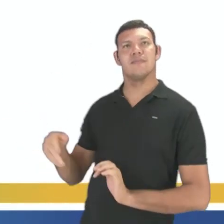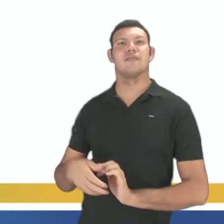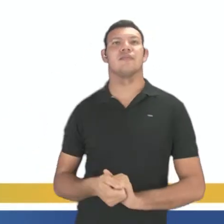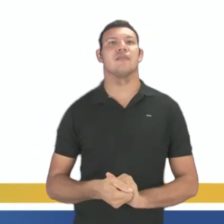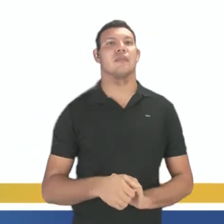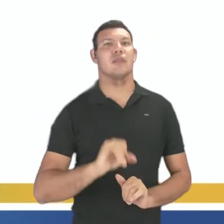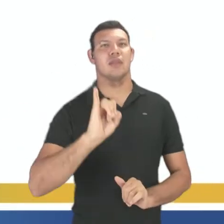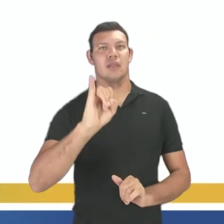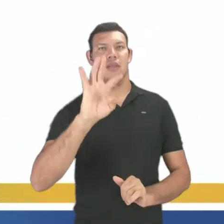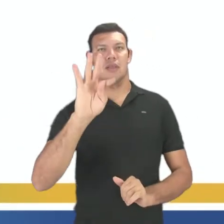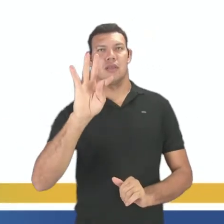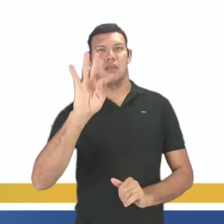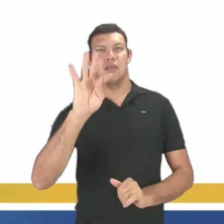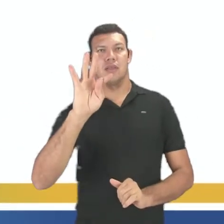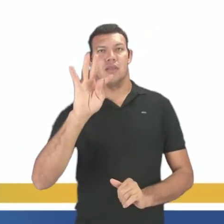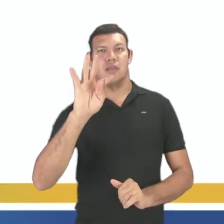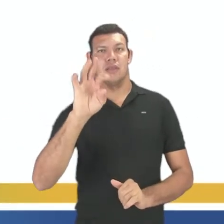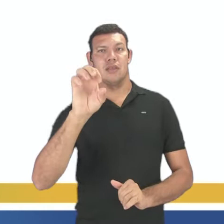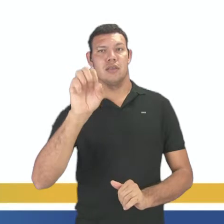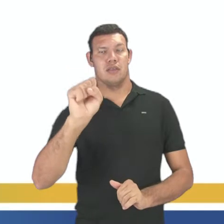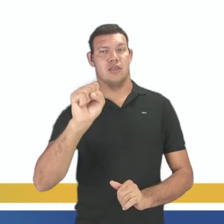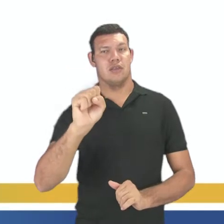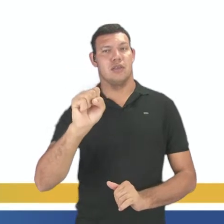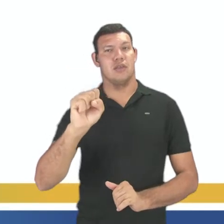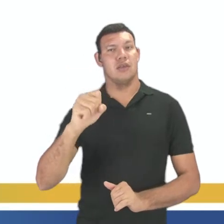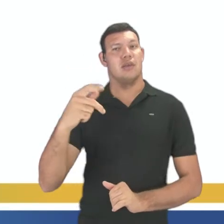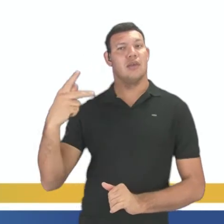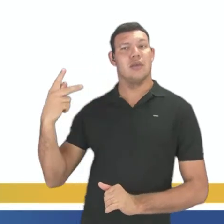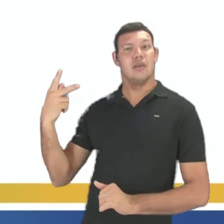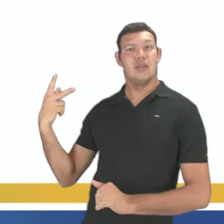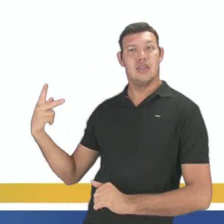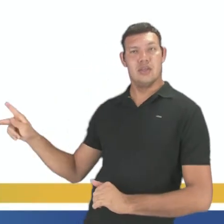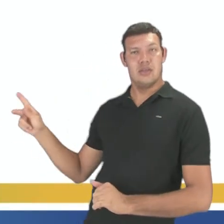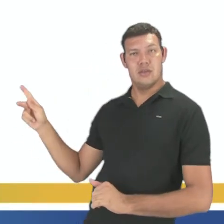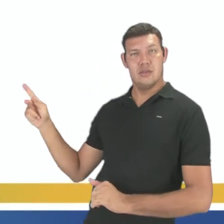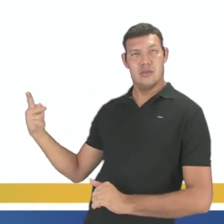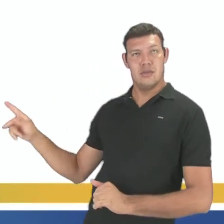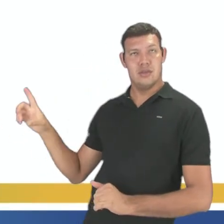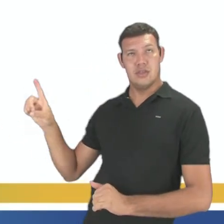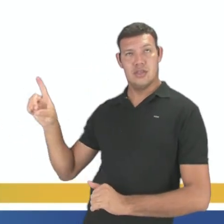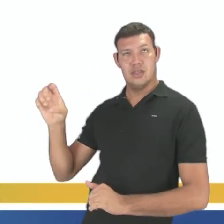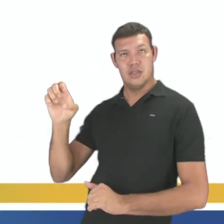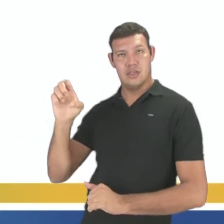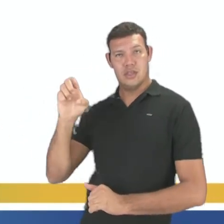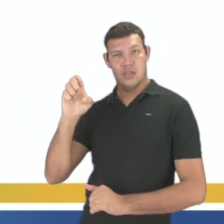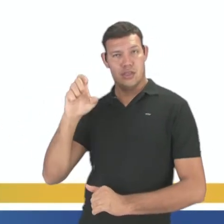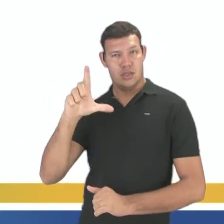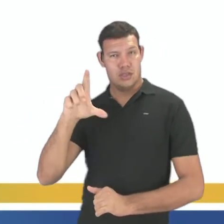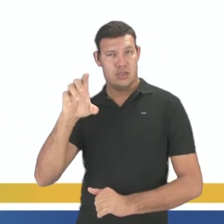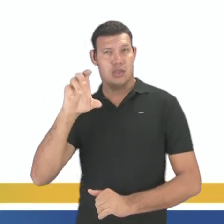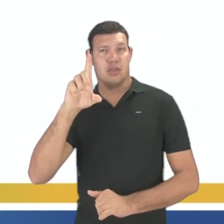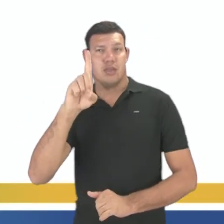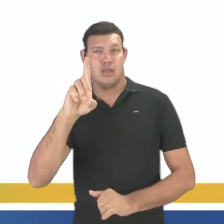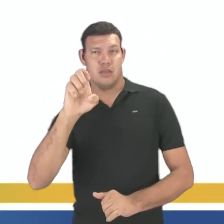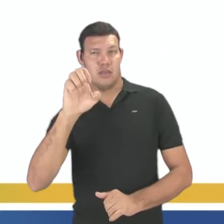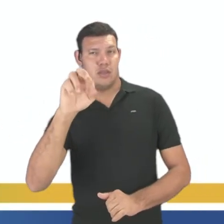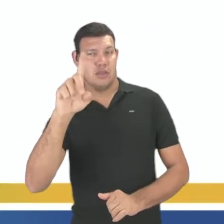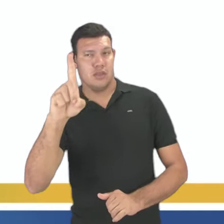nossos, nossas. E o theirs, deles e delas, ok? Então, conseguiram pegar um pouquinho da tradução